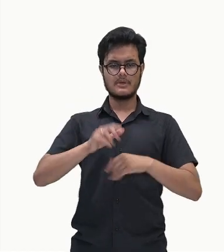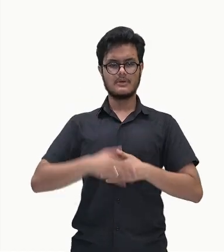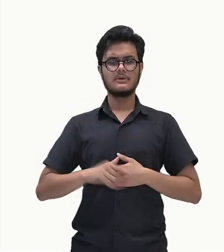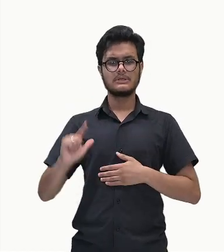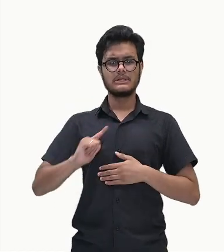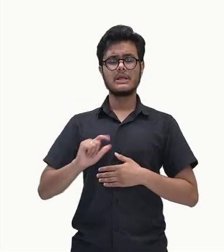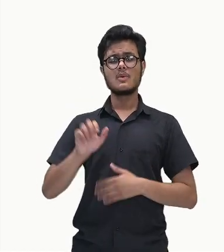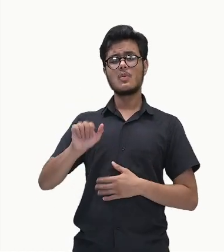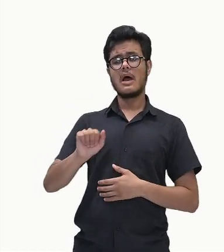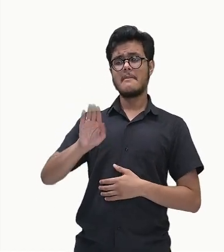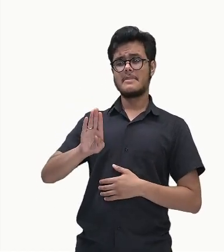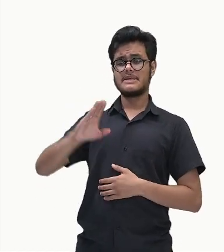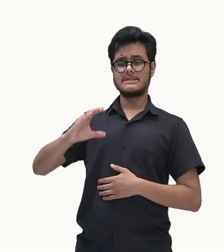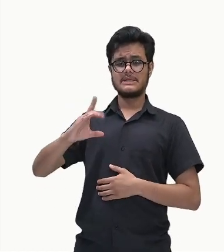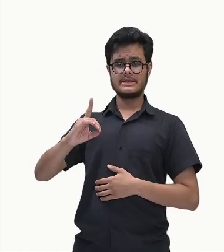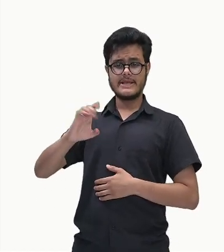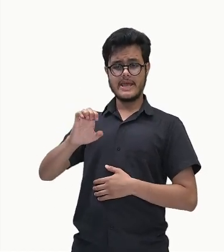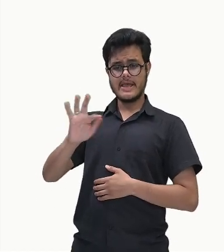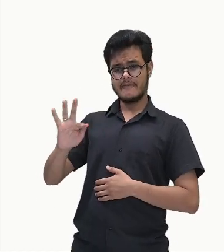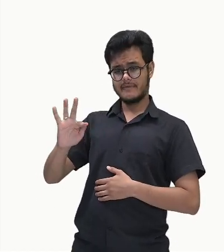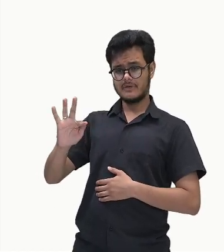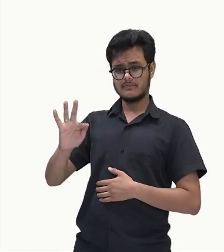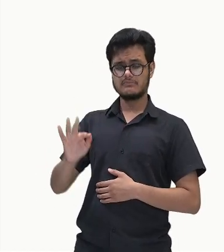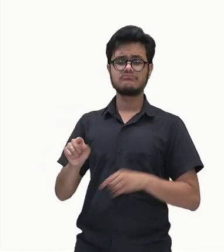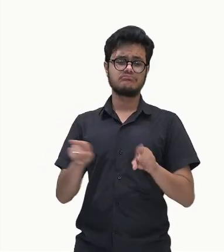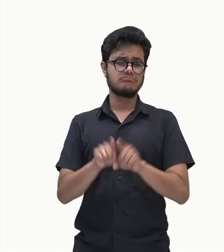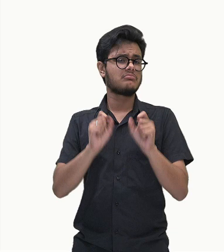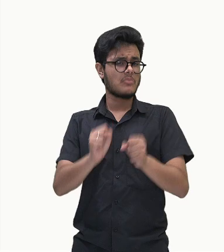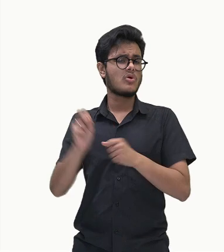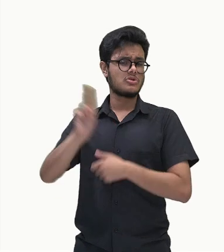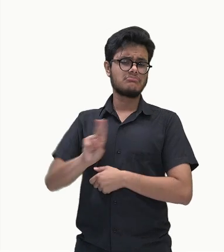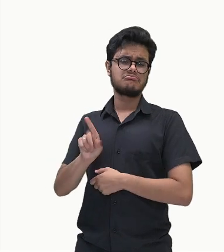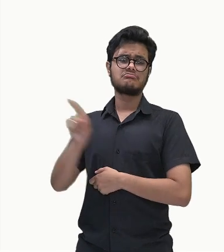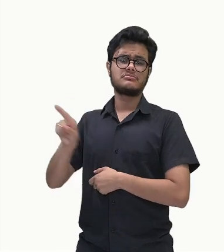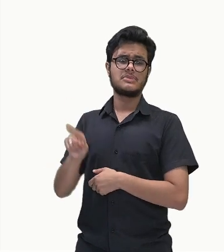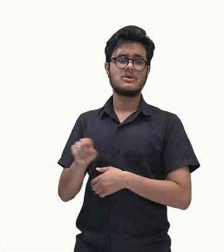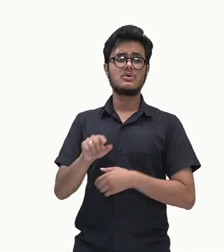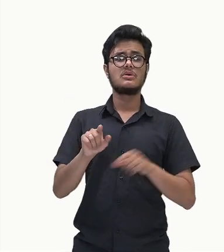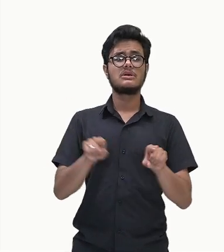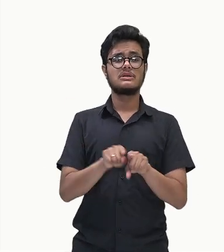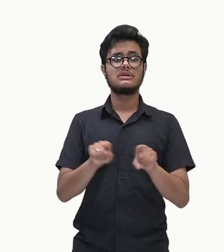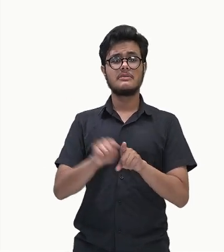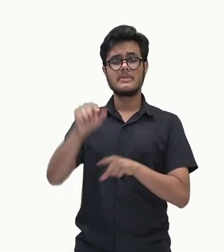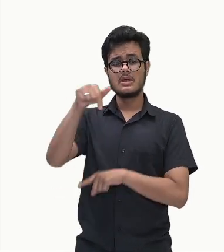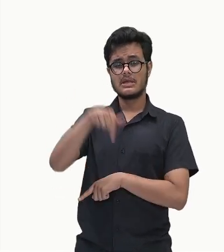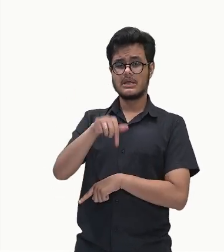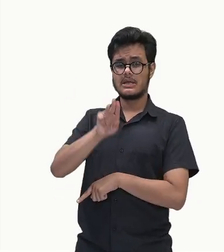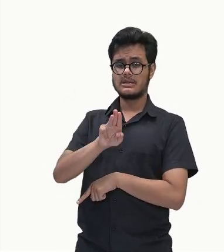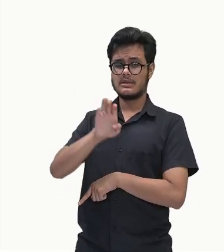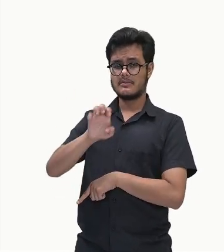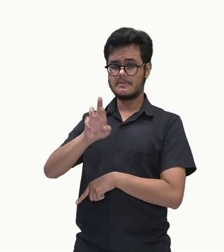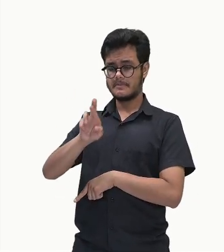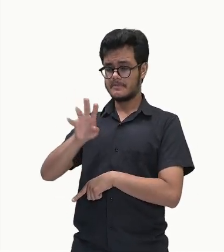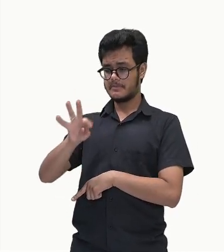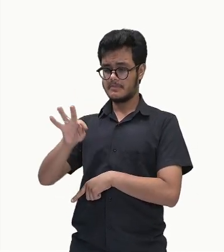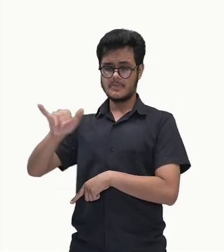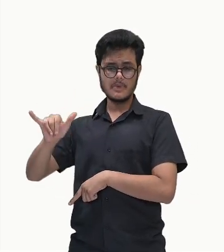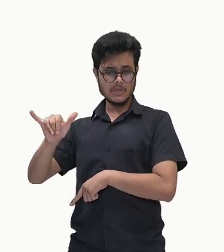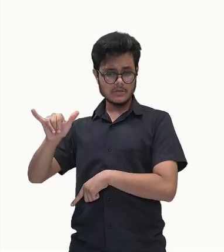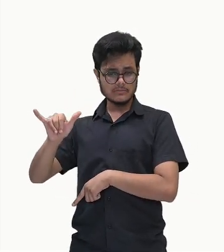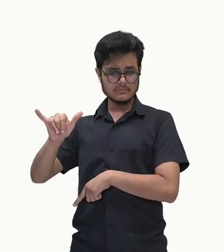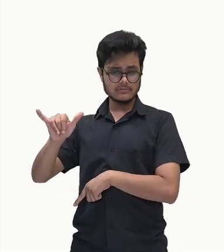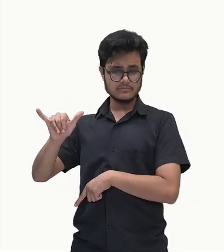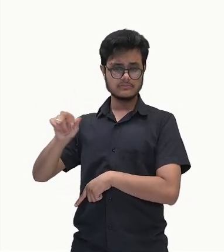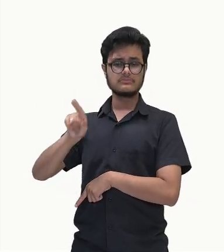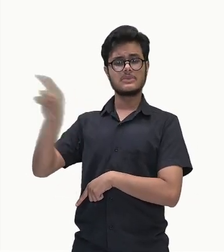gente pode digitar a b c d e f que são as seis primeiras letras do alfabeto podemos digitar qw